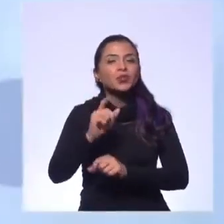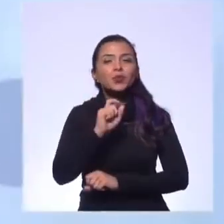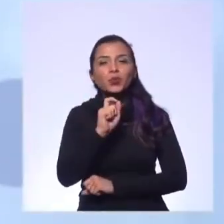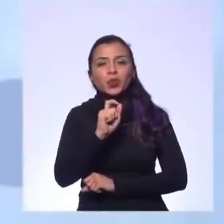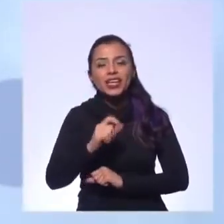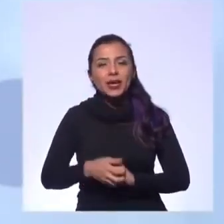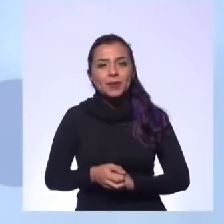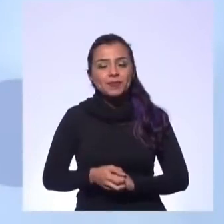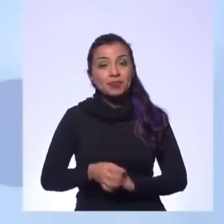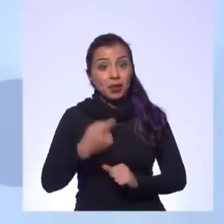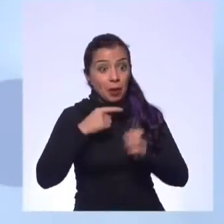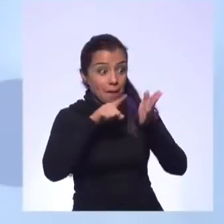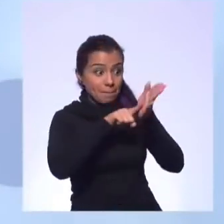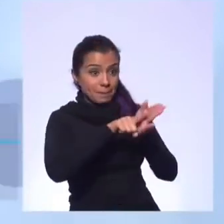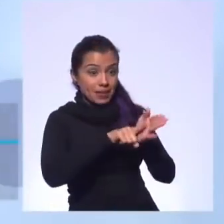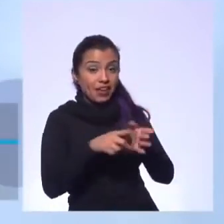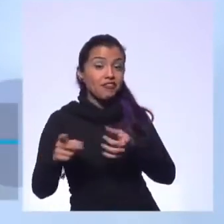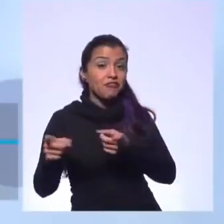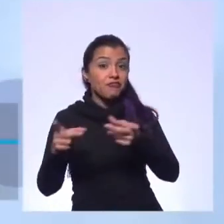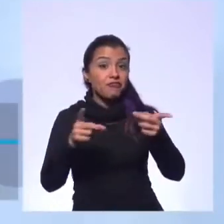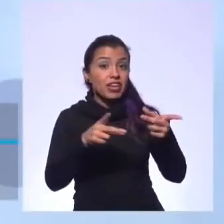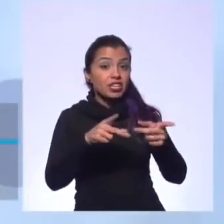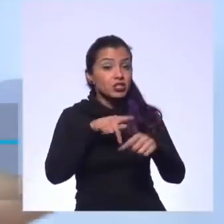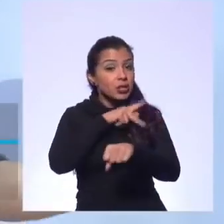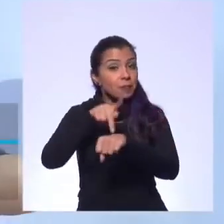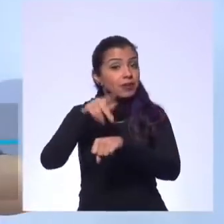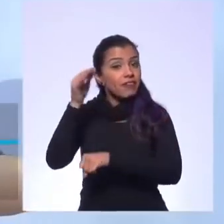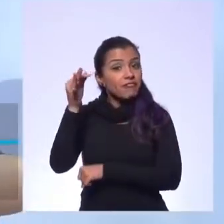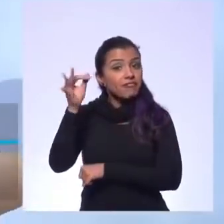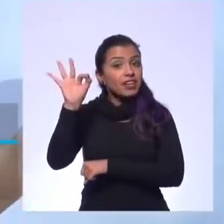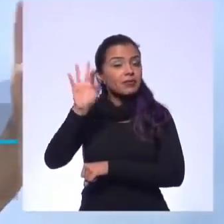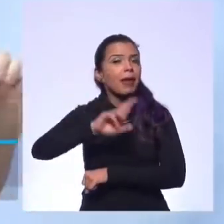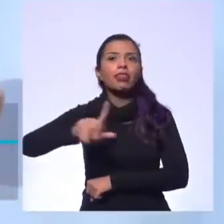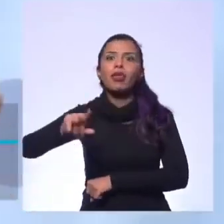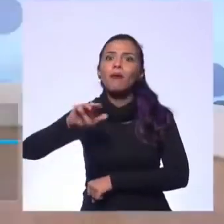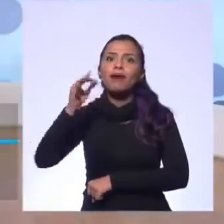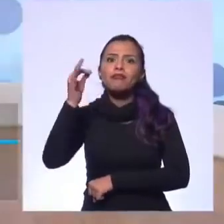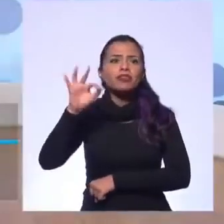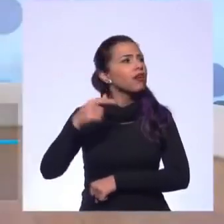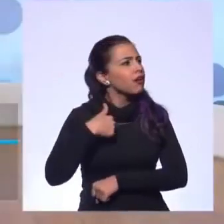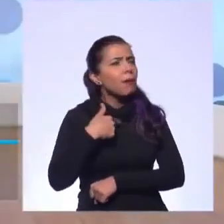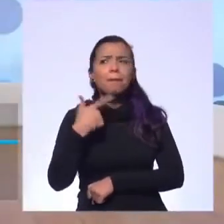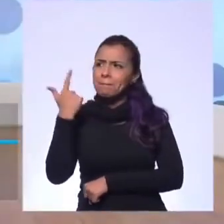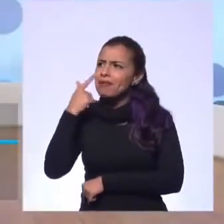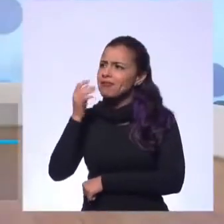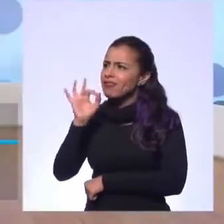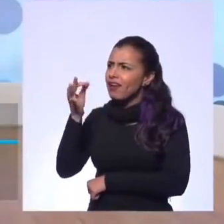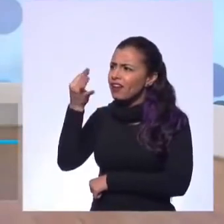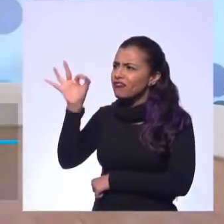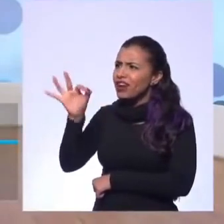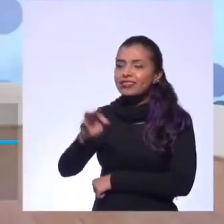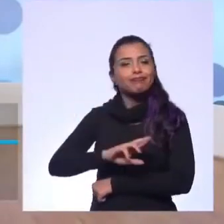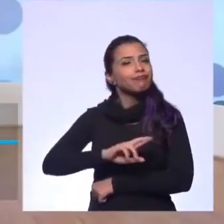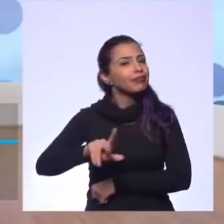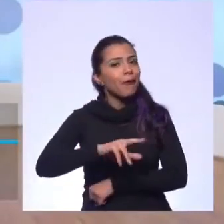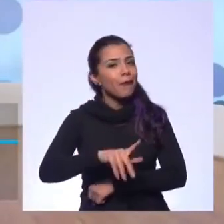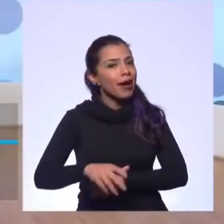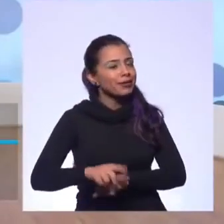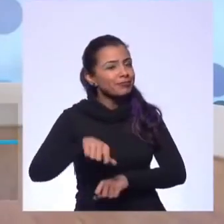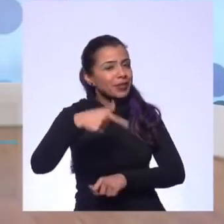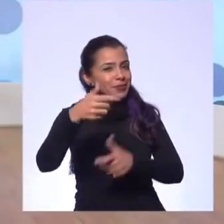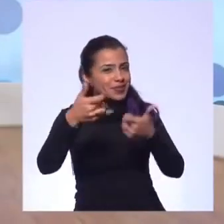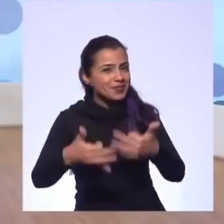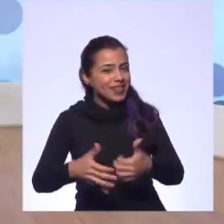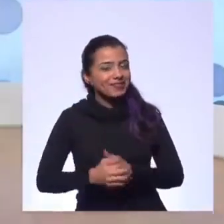macarrão. Vende-se muito na França, mas não é um prato francês. Eu pensei que fosse. It's not a French dish. Então, vamos lá. Depois a gente